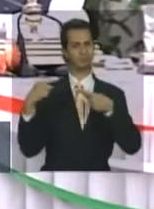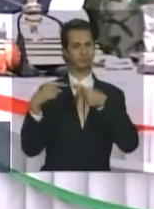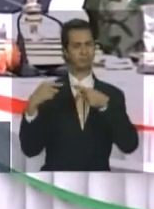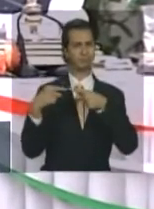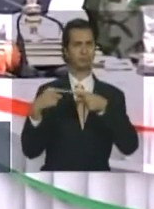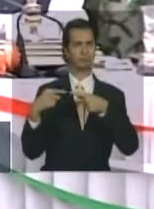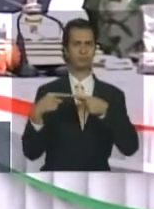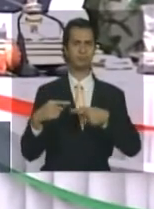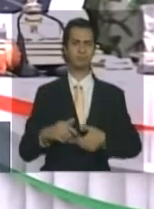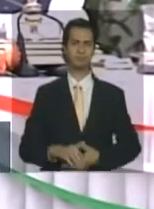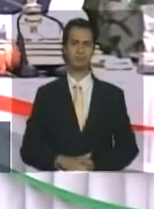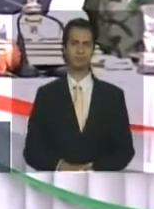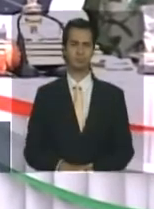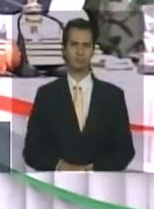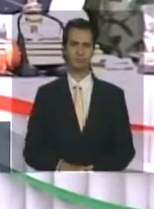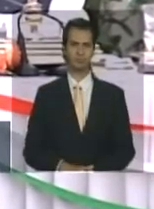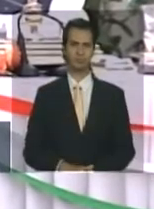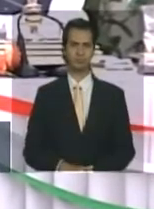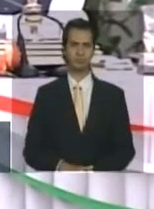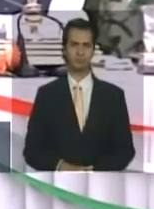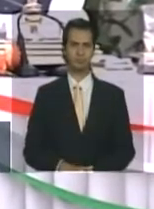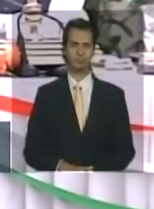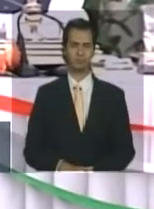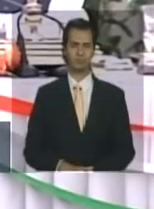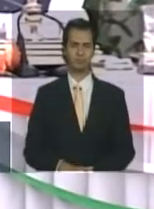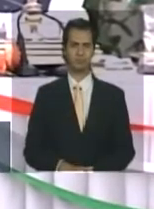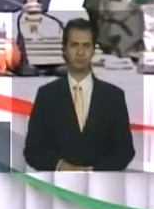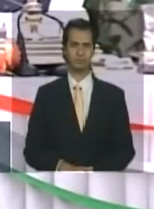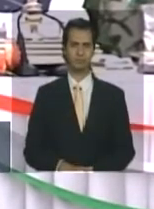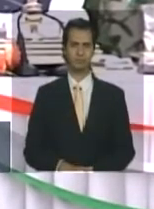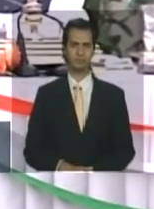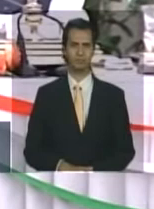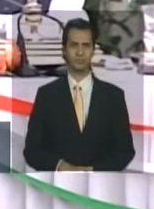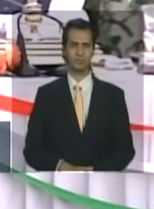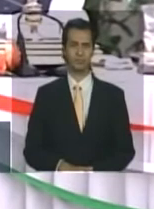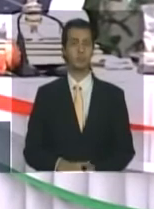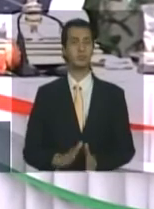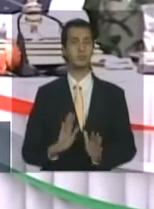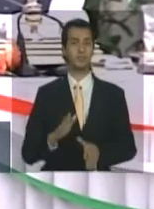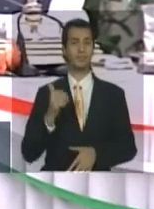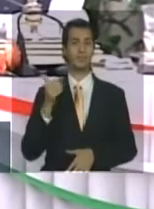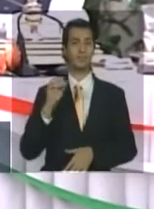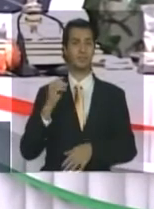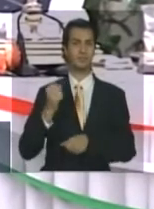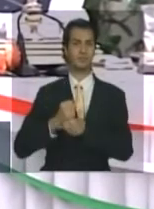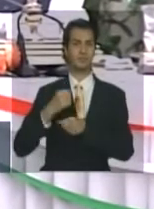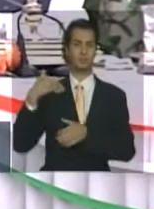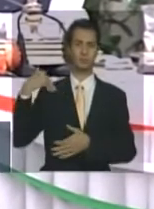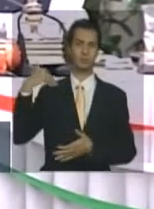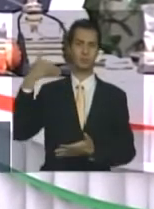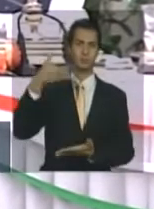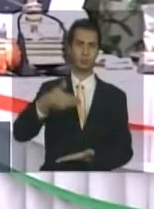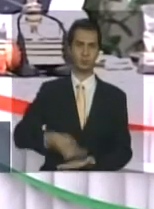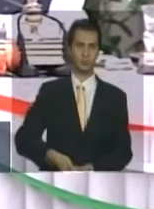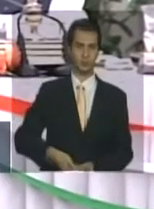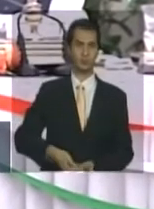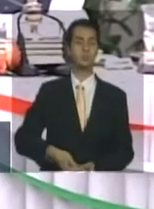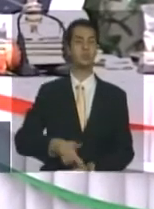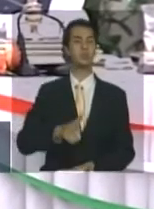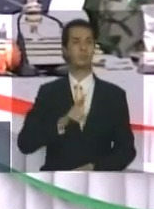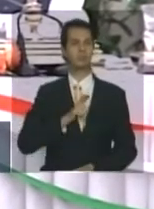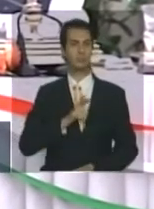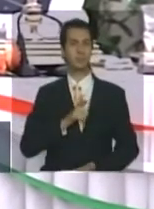of the vibrant and dynamic nature of our economies. Nos últimos 10 anos, o fluxo bilateral de